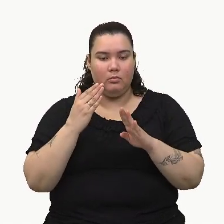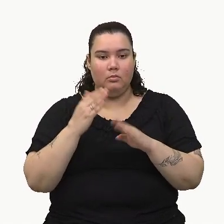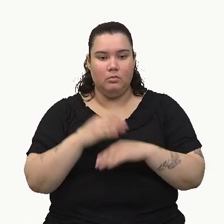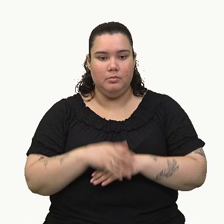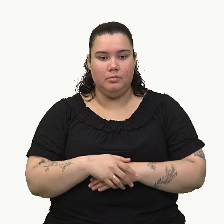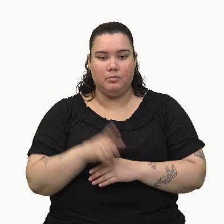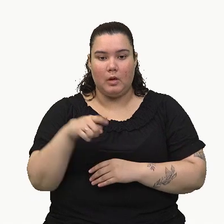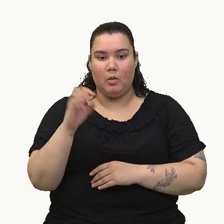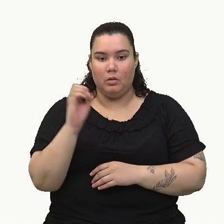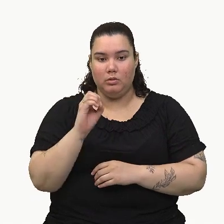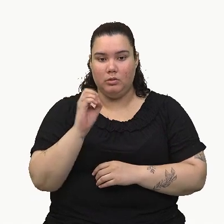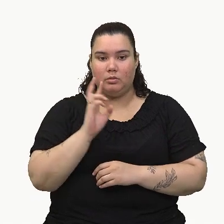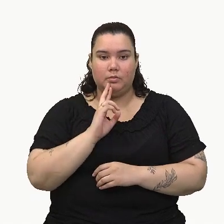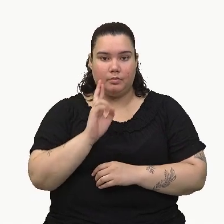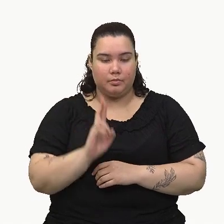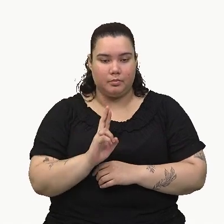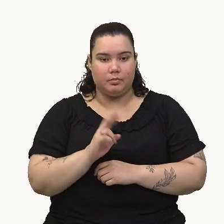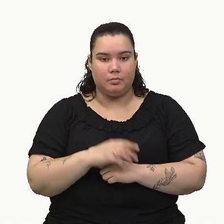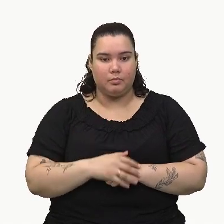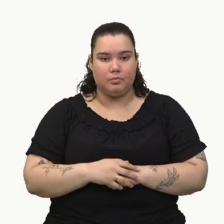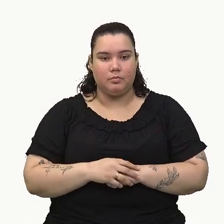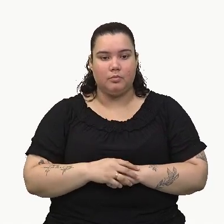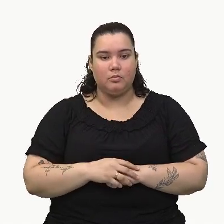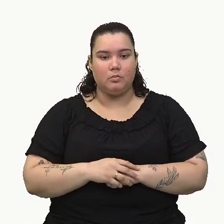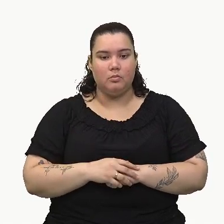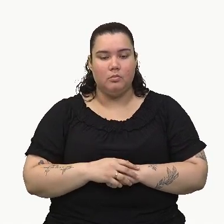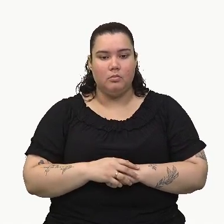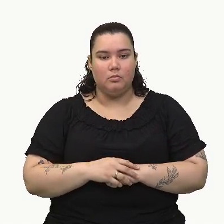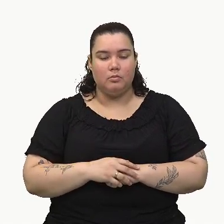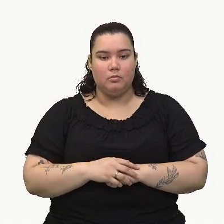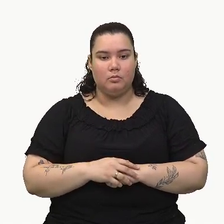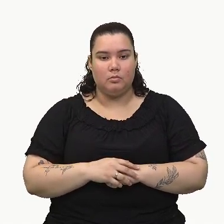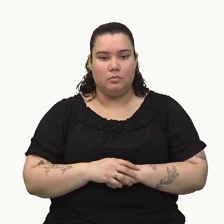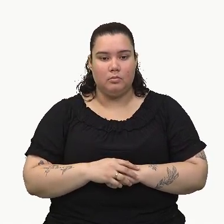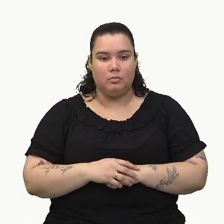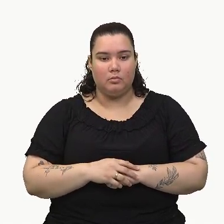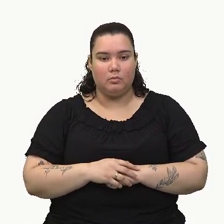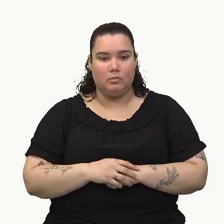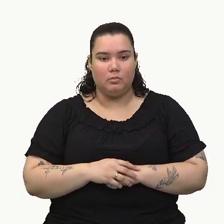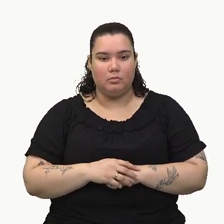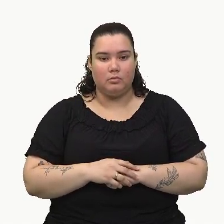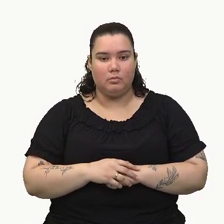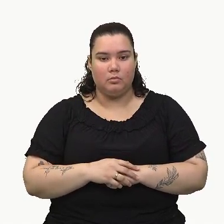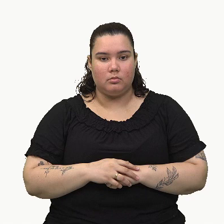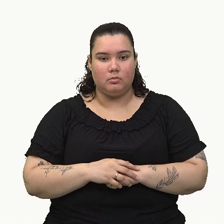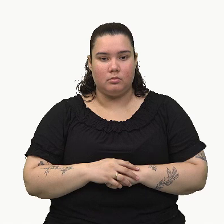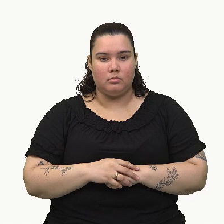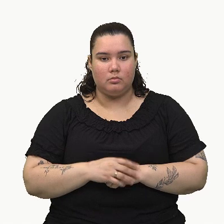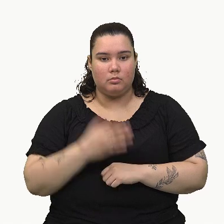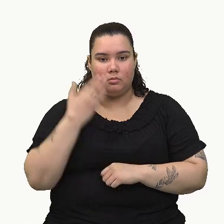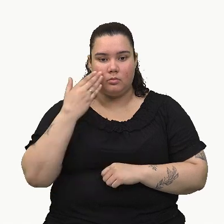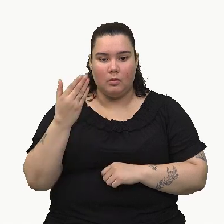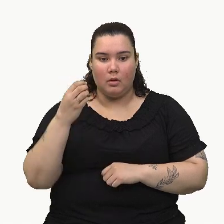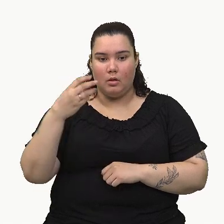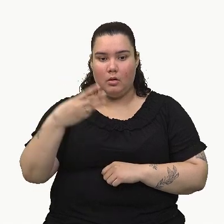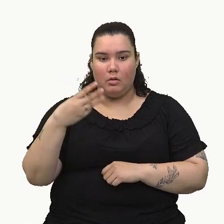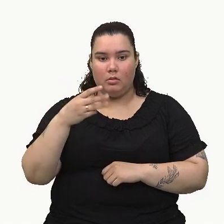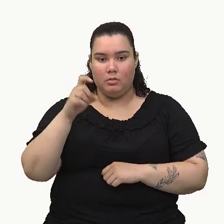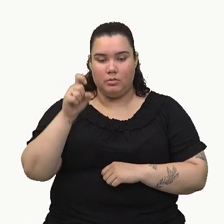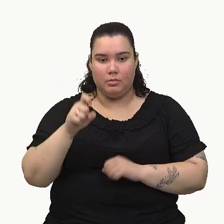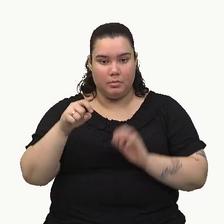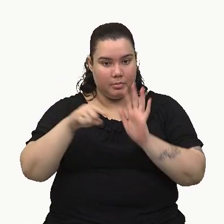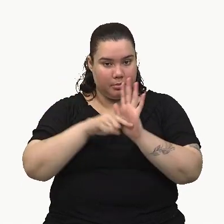o zero, tá bom? Então vamos lá, só verificar aqui, olha só. A minha função é 3x